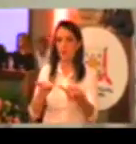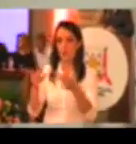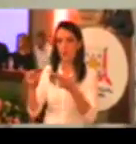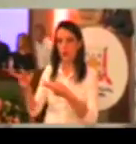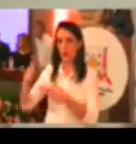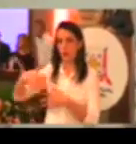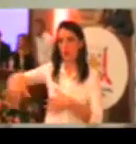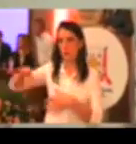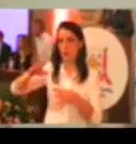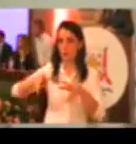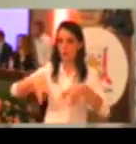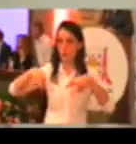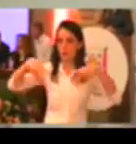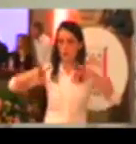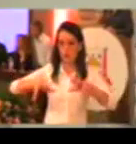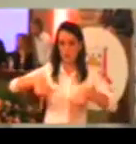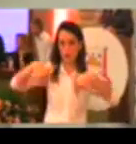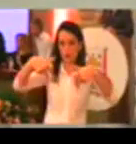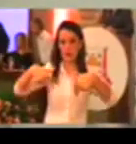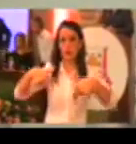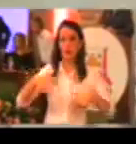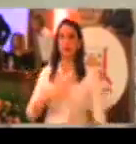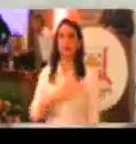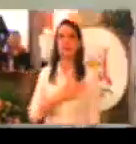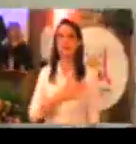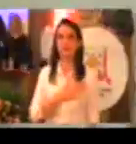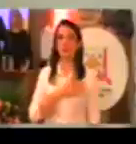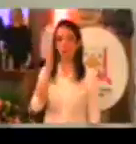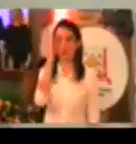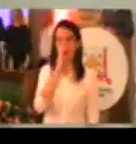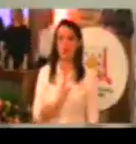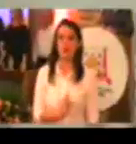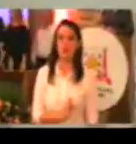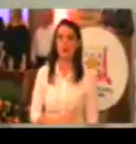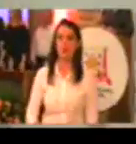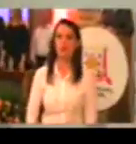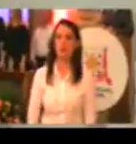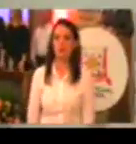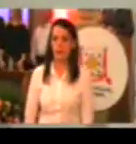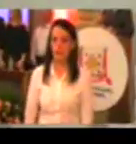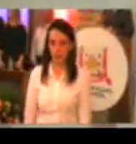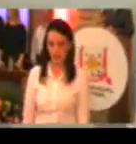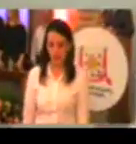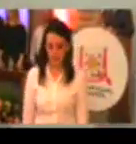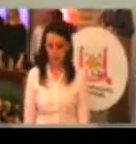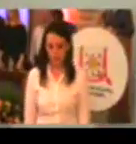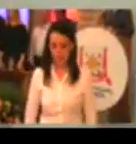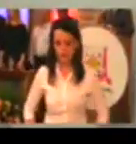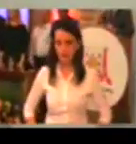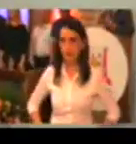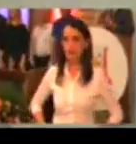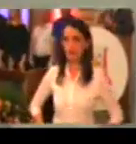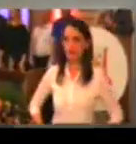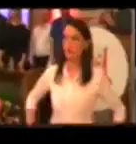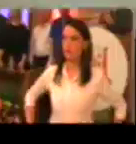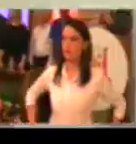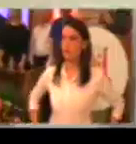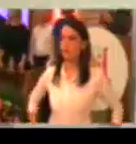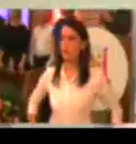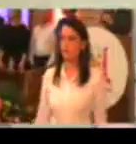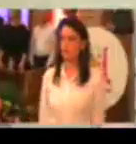eu convido a todos para que cantemos o hino nacional brasileiro.